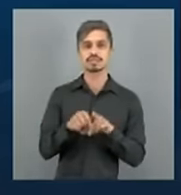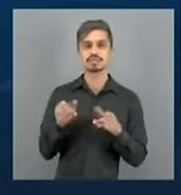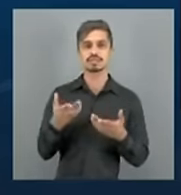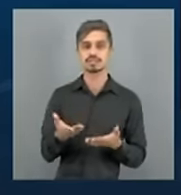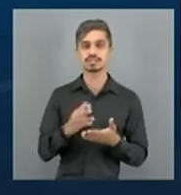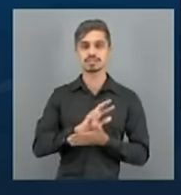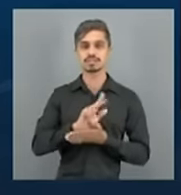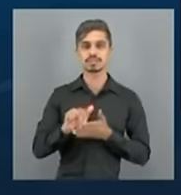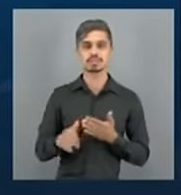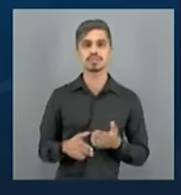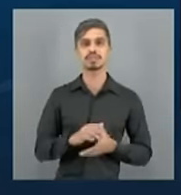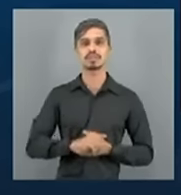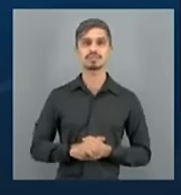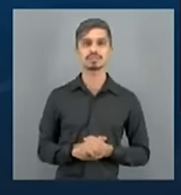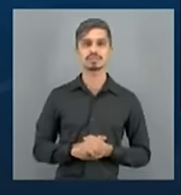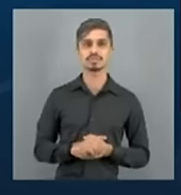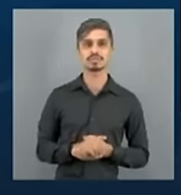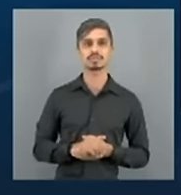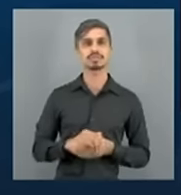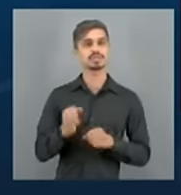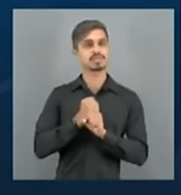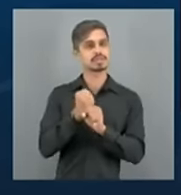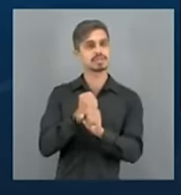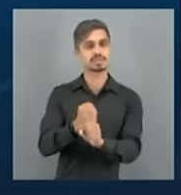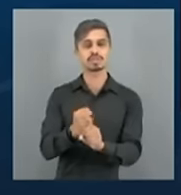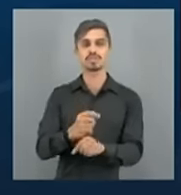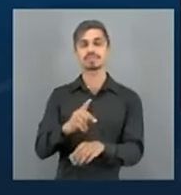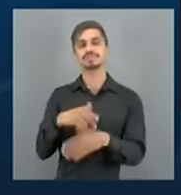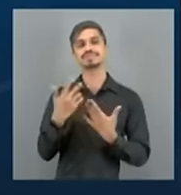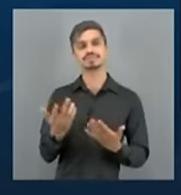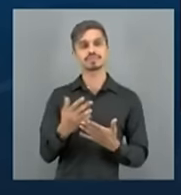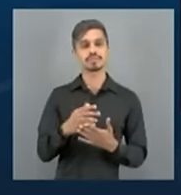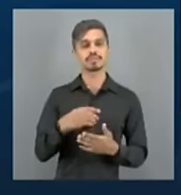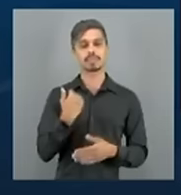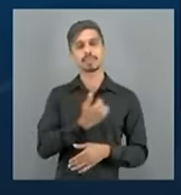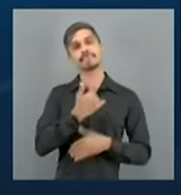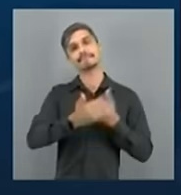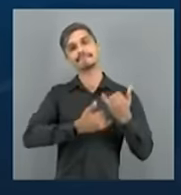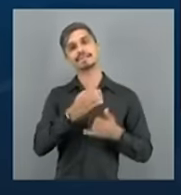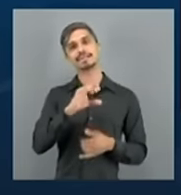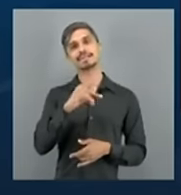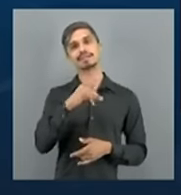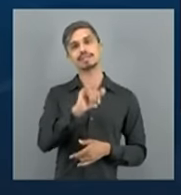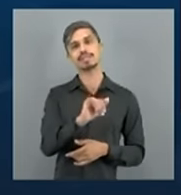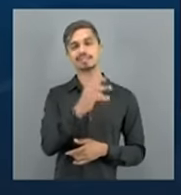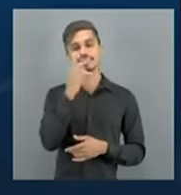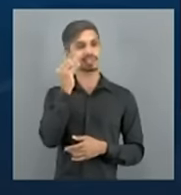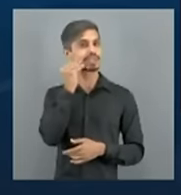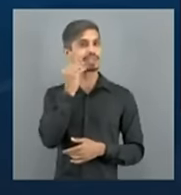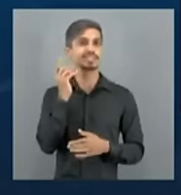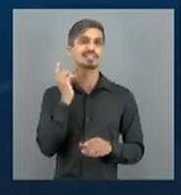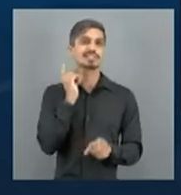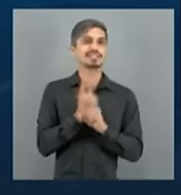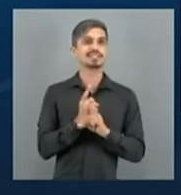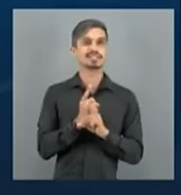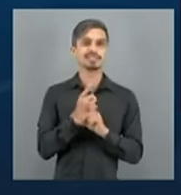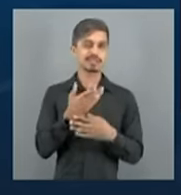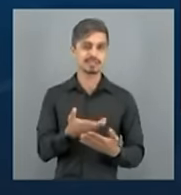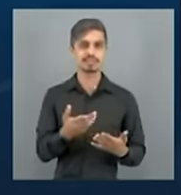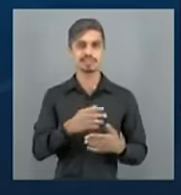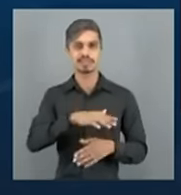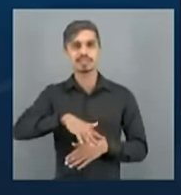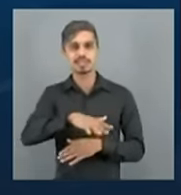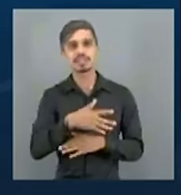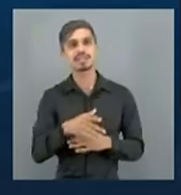caras, mas que existe há anos. E aí até brincadeira a gente ficar nessa CPI querendo achar situações... que no final o Cajuru se